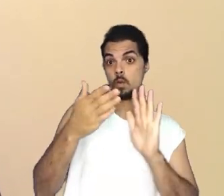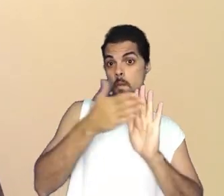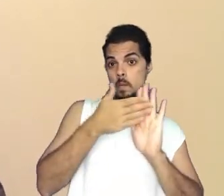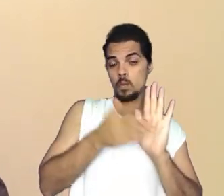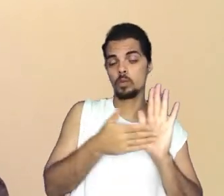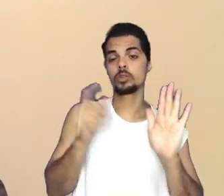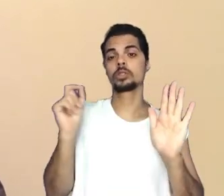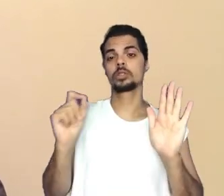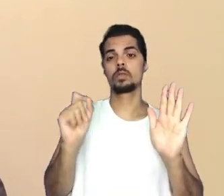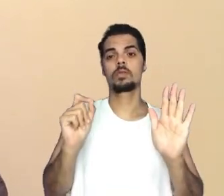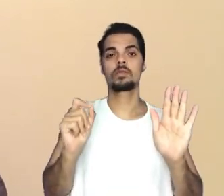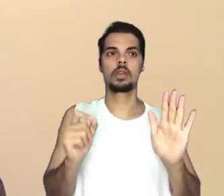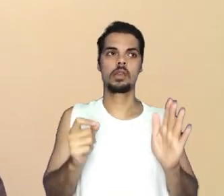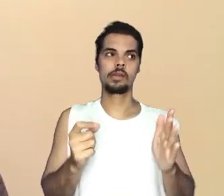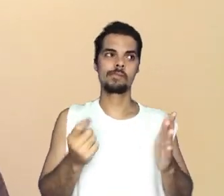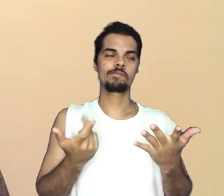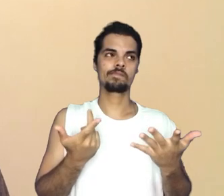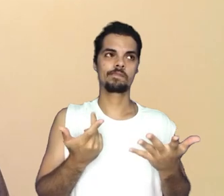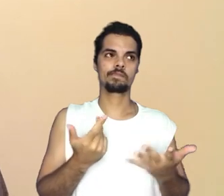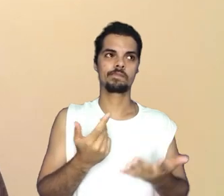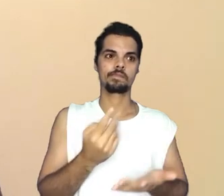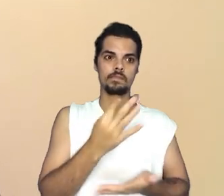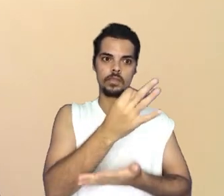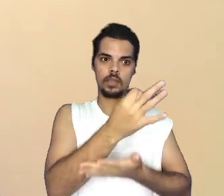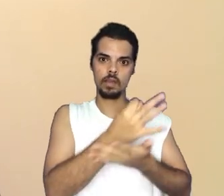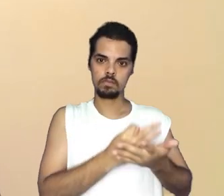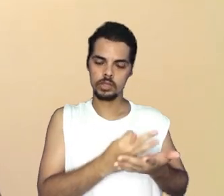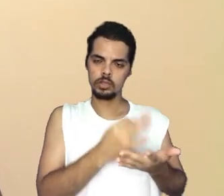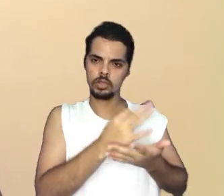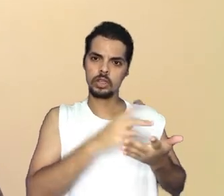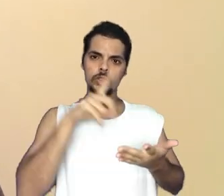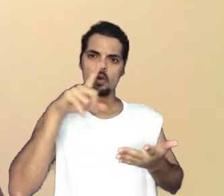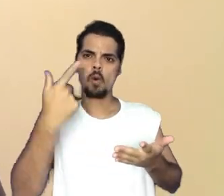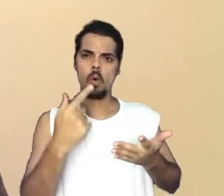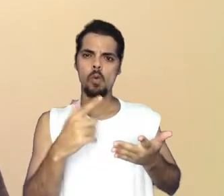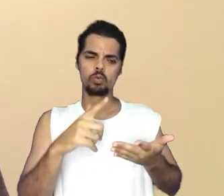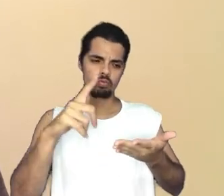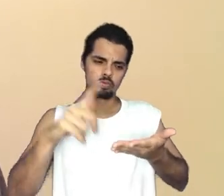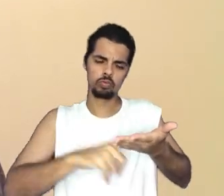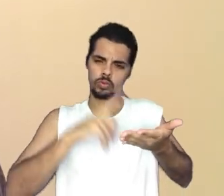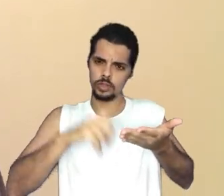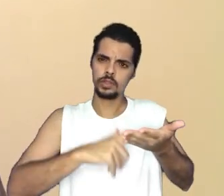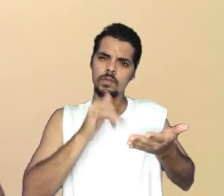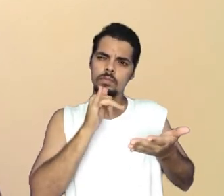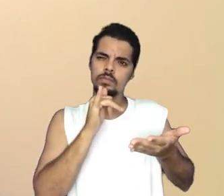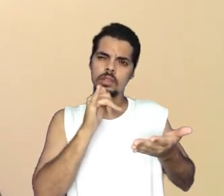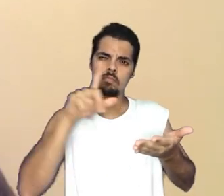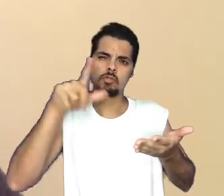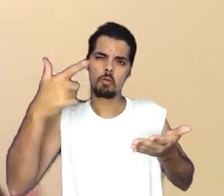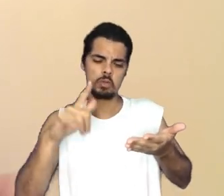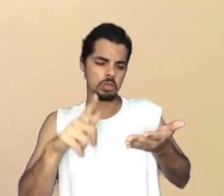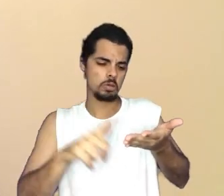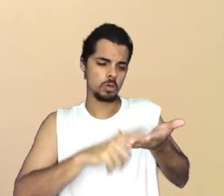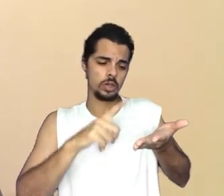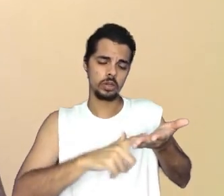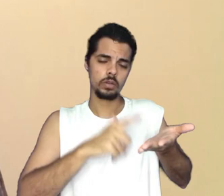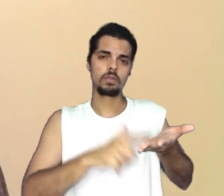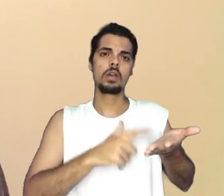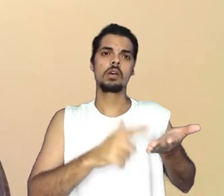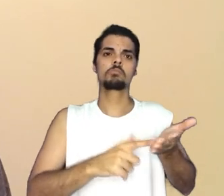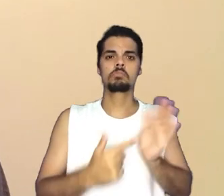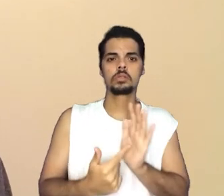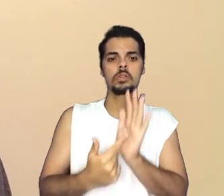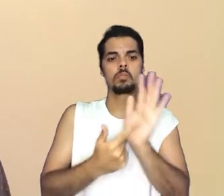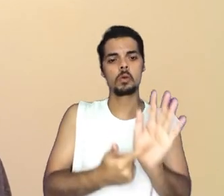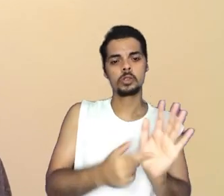fazer releituras dos quadros do Debré representados no livro didático, né, e os alunos tentarem fazer a